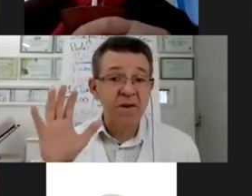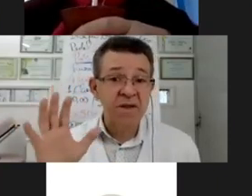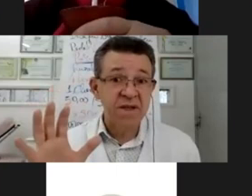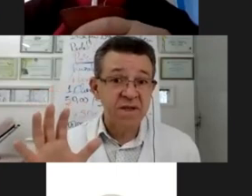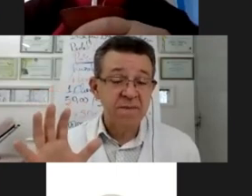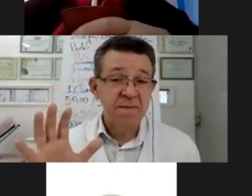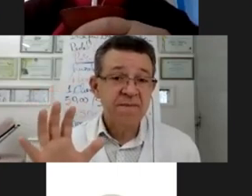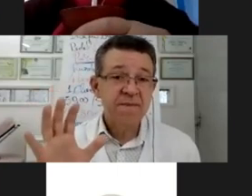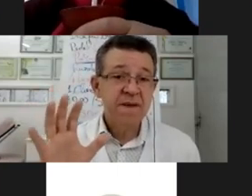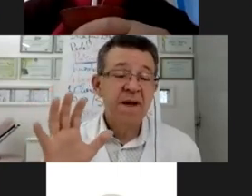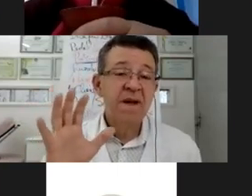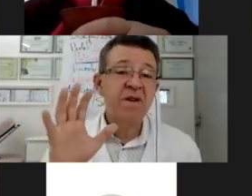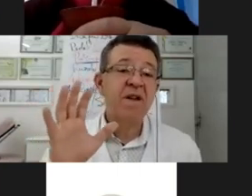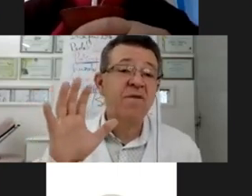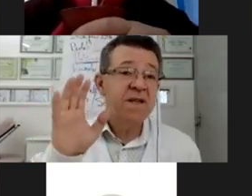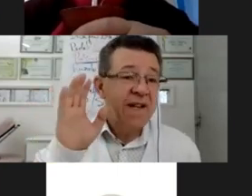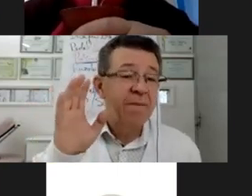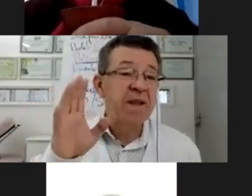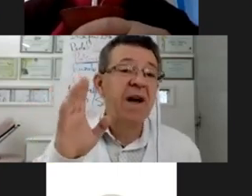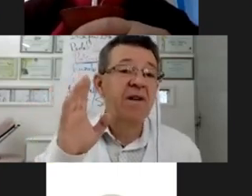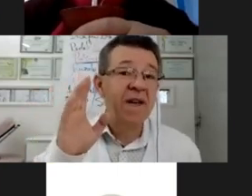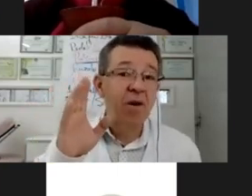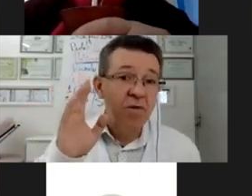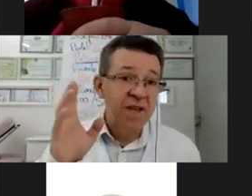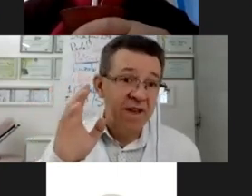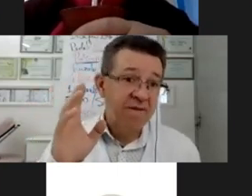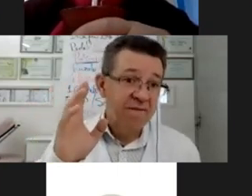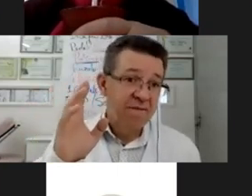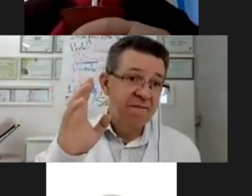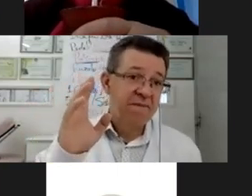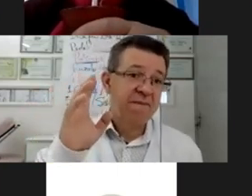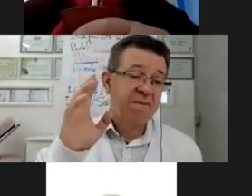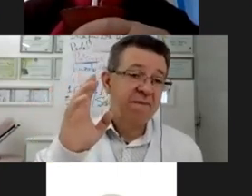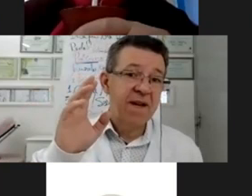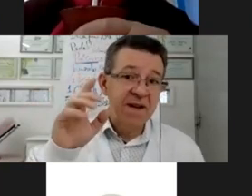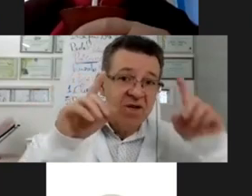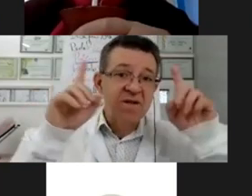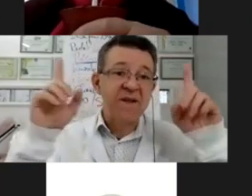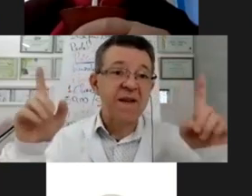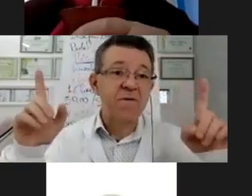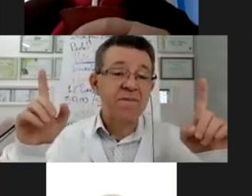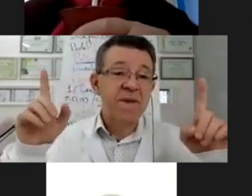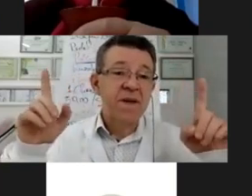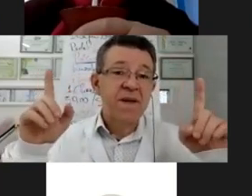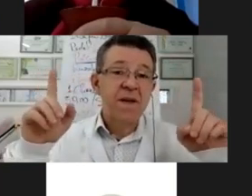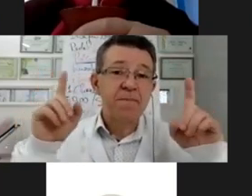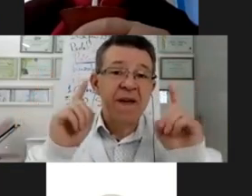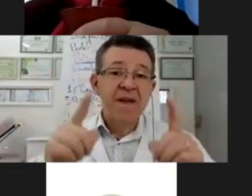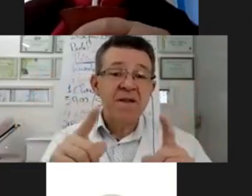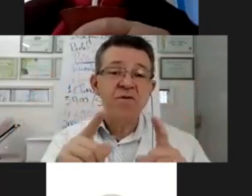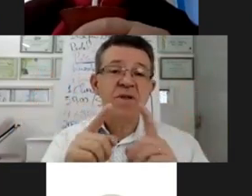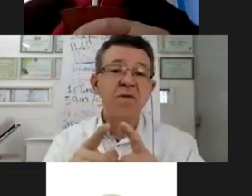curso que não existe. Eu quero que vocês lembrem da aula de ontem, da energização,